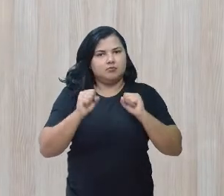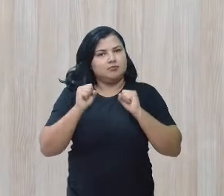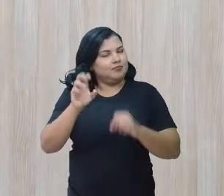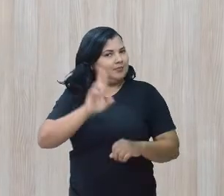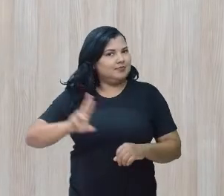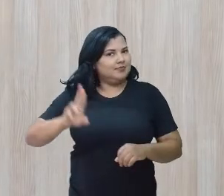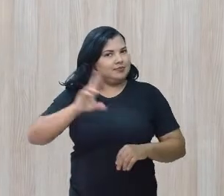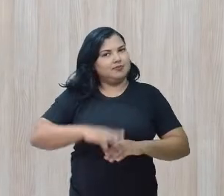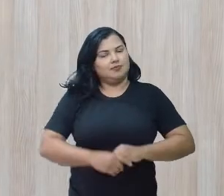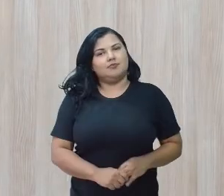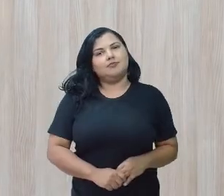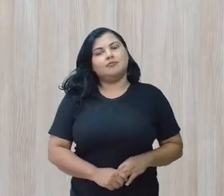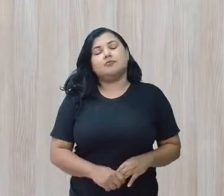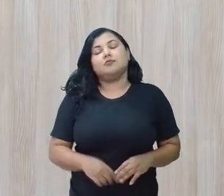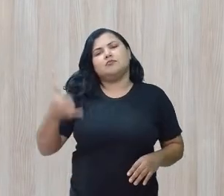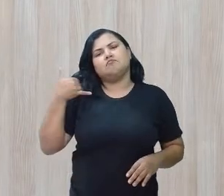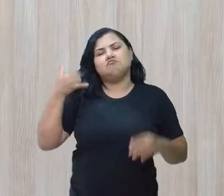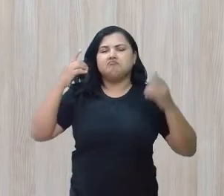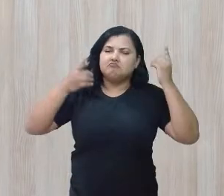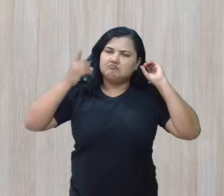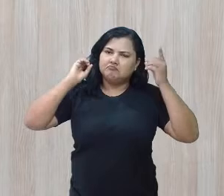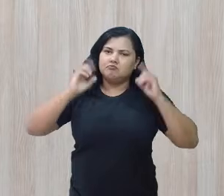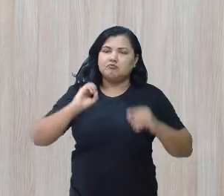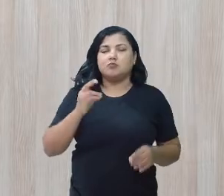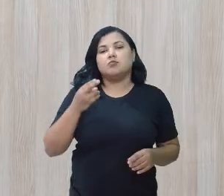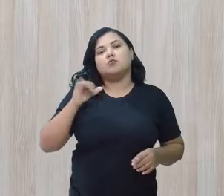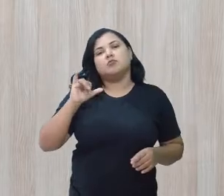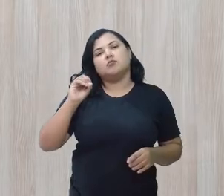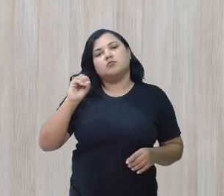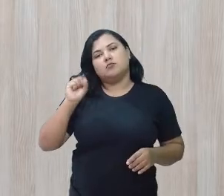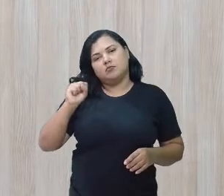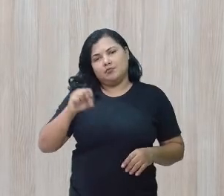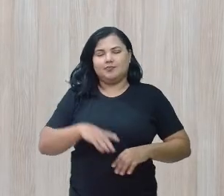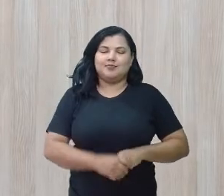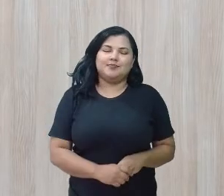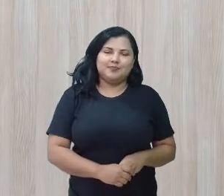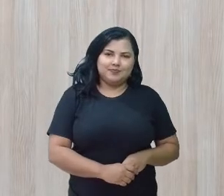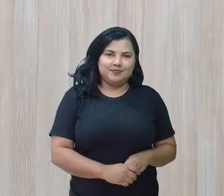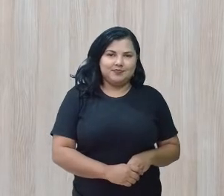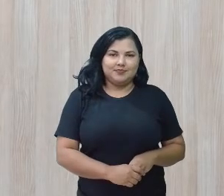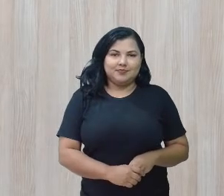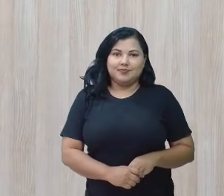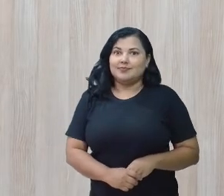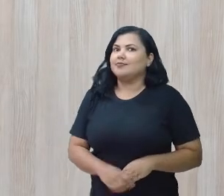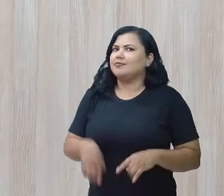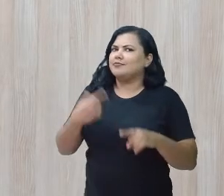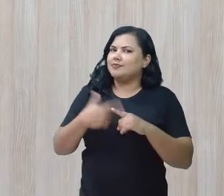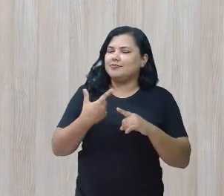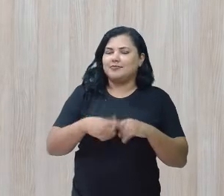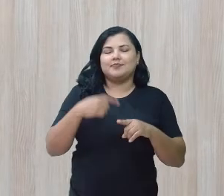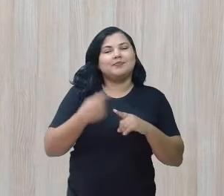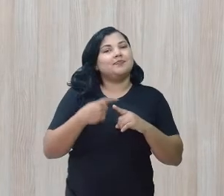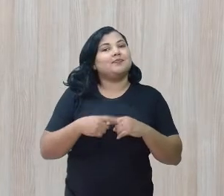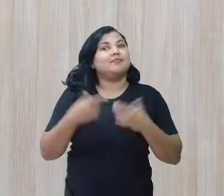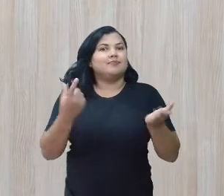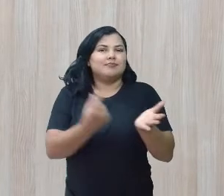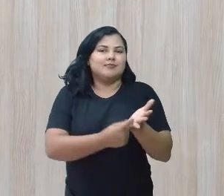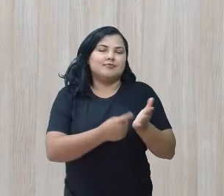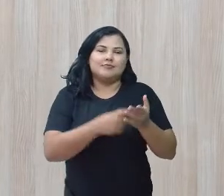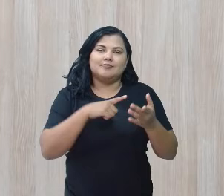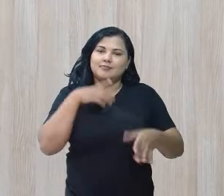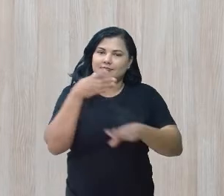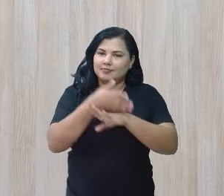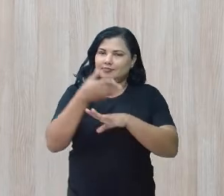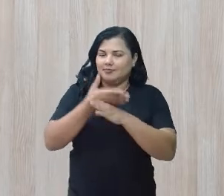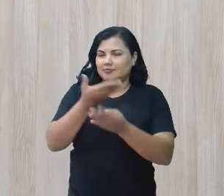sua tela para celulares Android e para celulares iOS também. Por que, Vivi? Porque lá você pode ter acesso